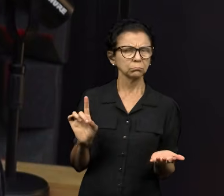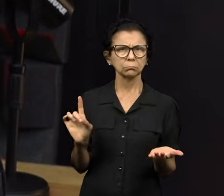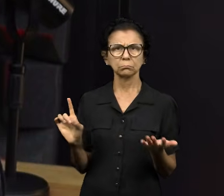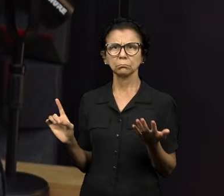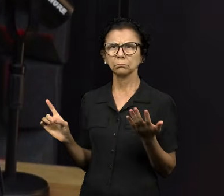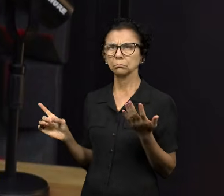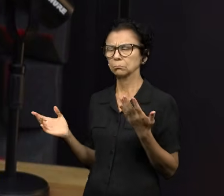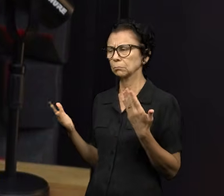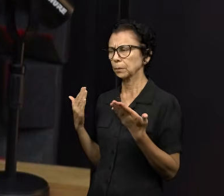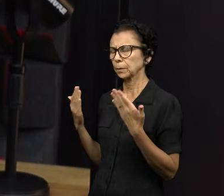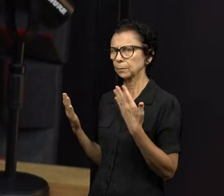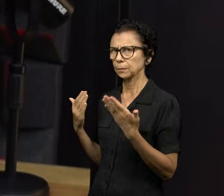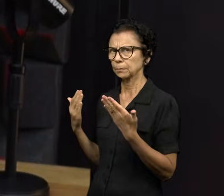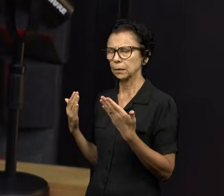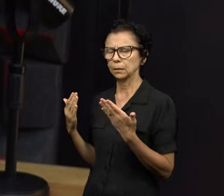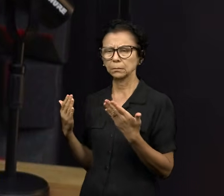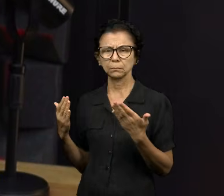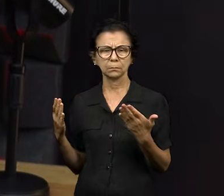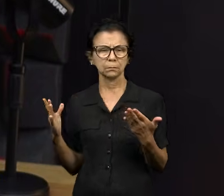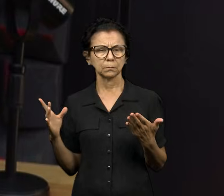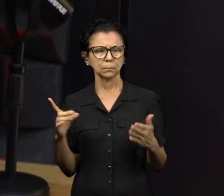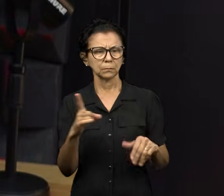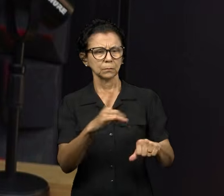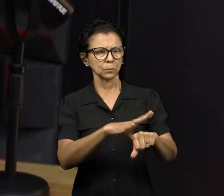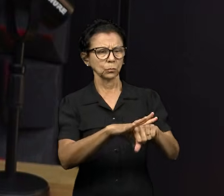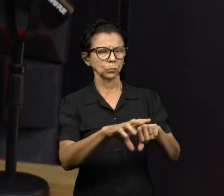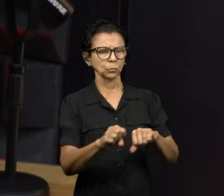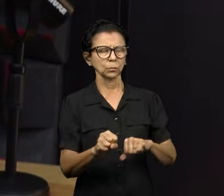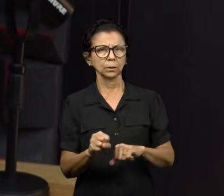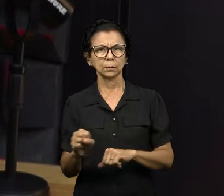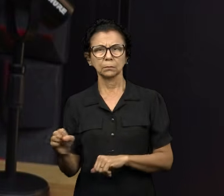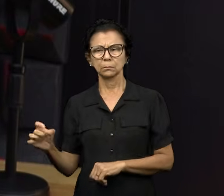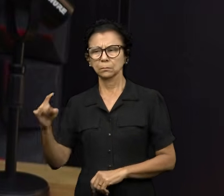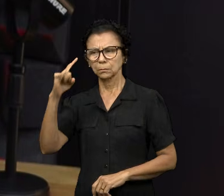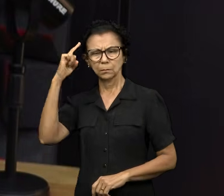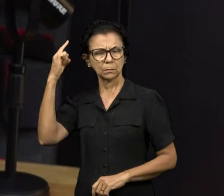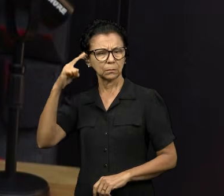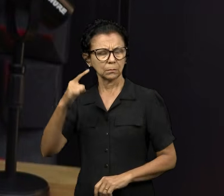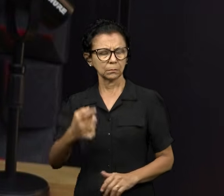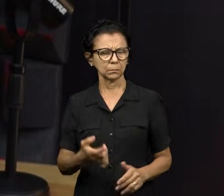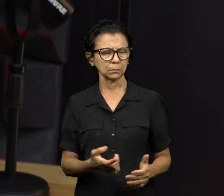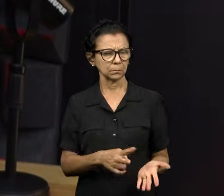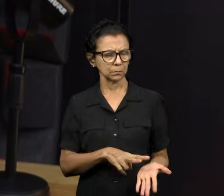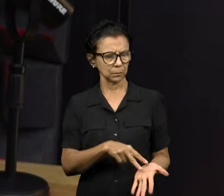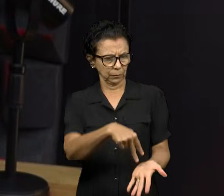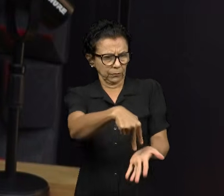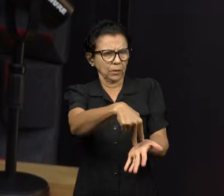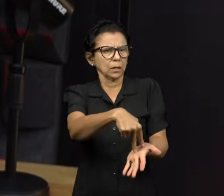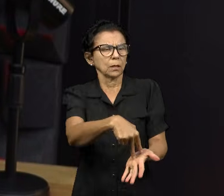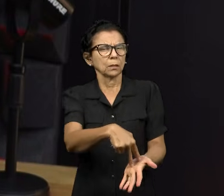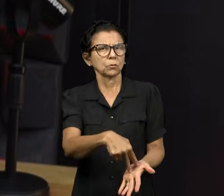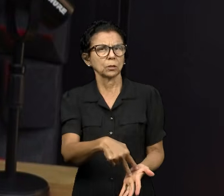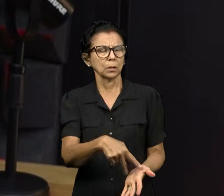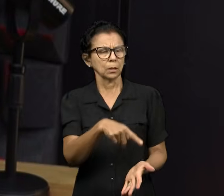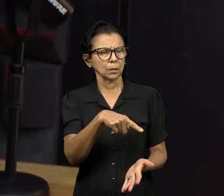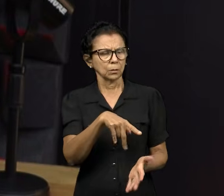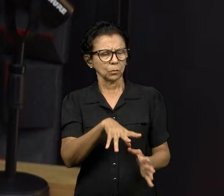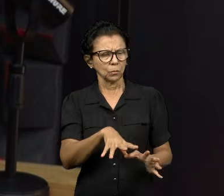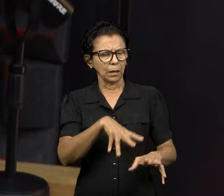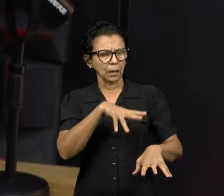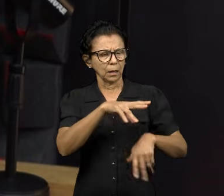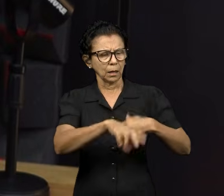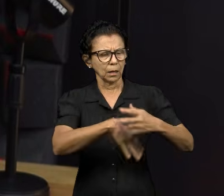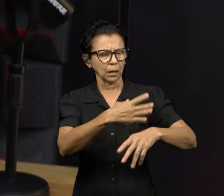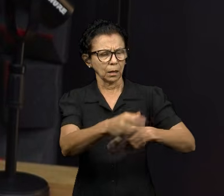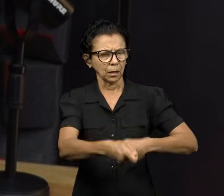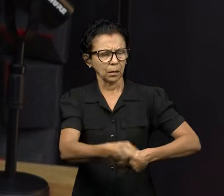um diálogo, Jesus o cura e há uma ordem de Jesus: levanta-te, toma o teu leito e